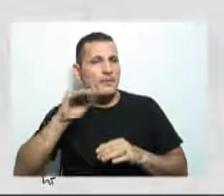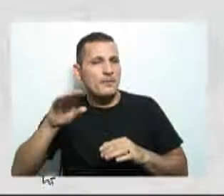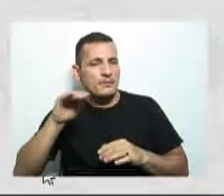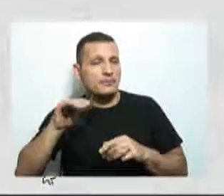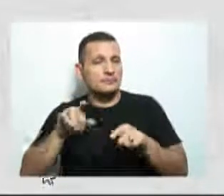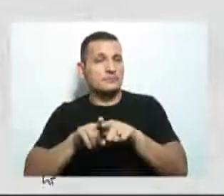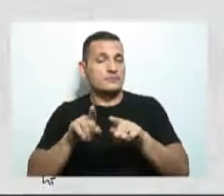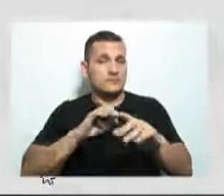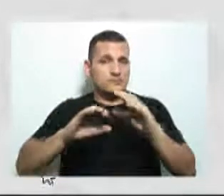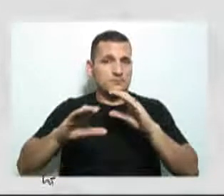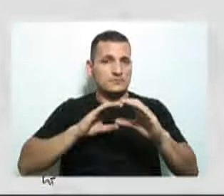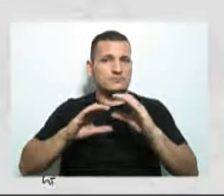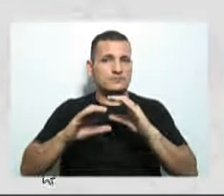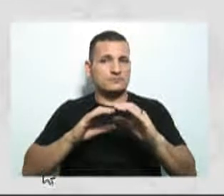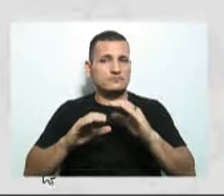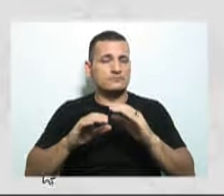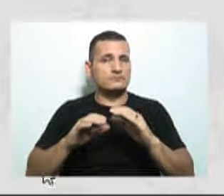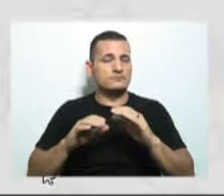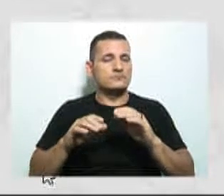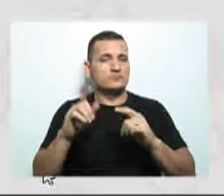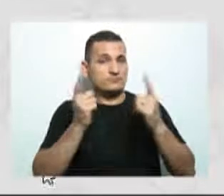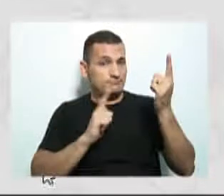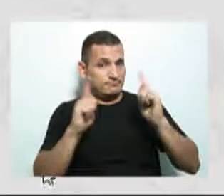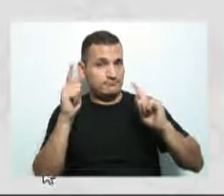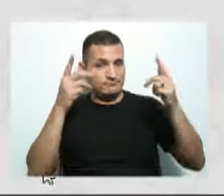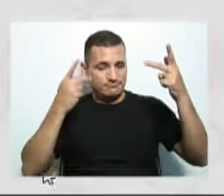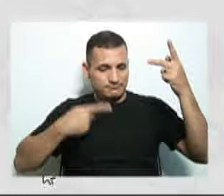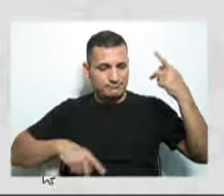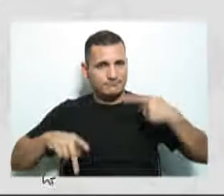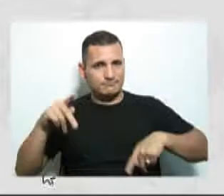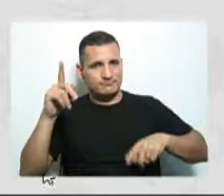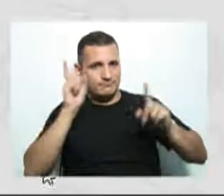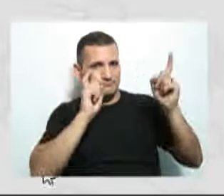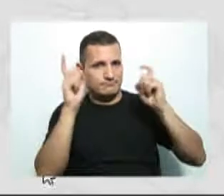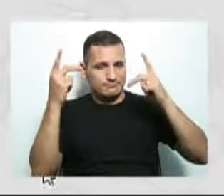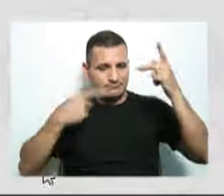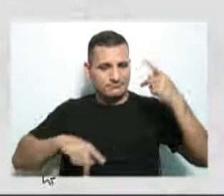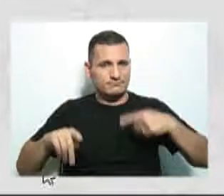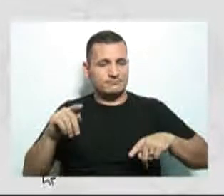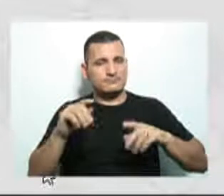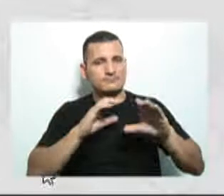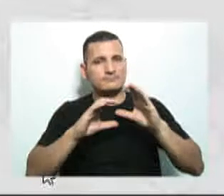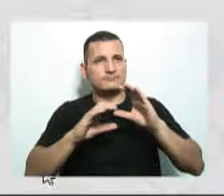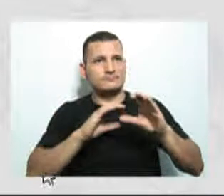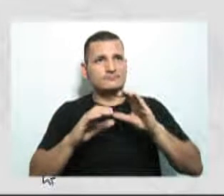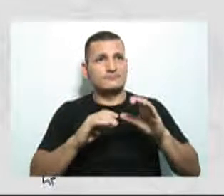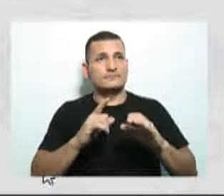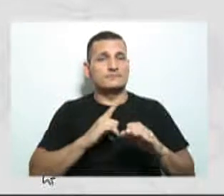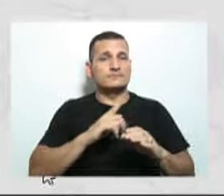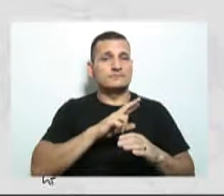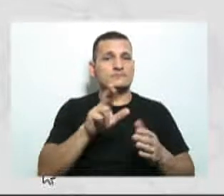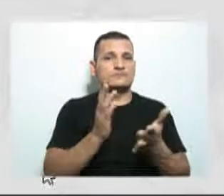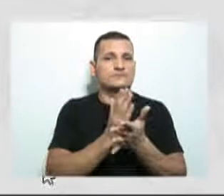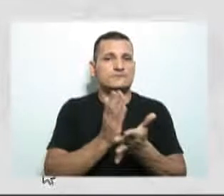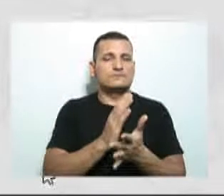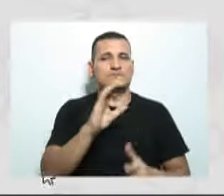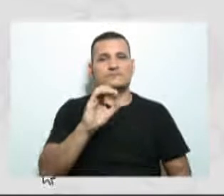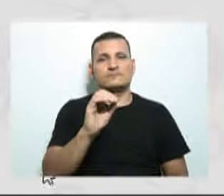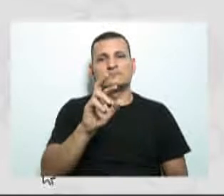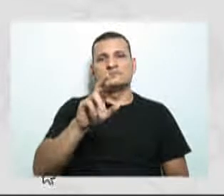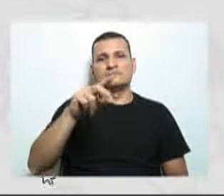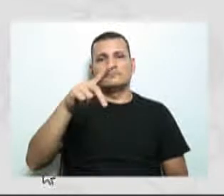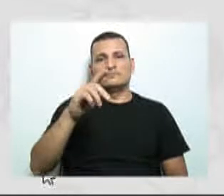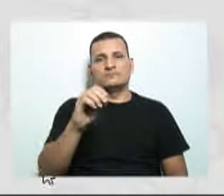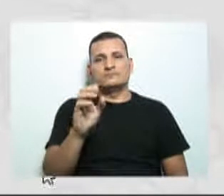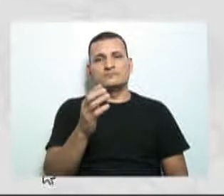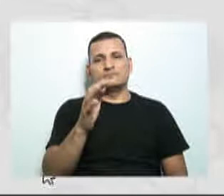a comunicação não verbal, sabe o que é isso aqui? Tem um livrinho chamado Corpo Fala. Anota aí o nome do